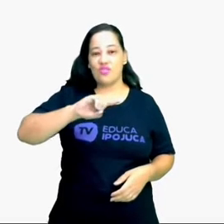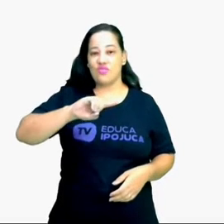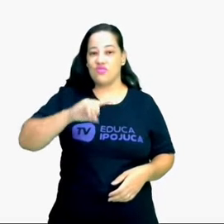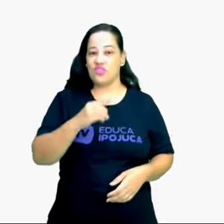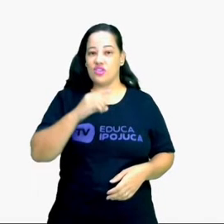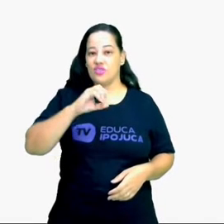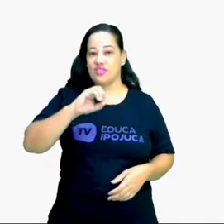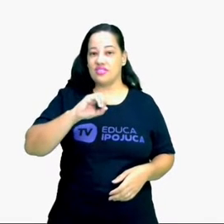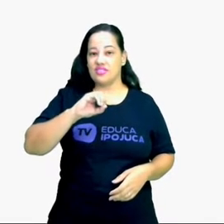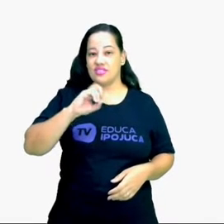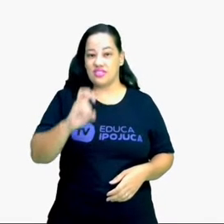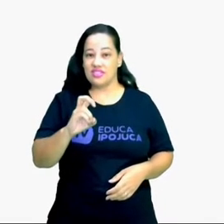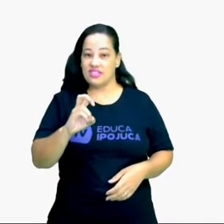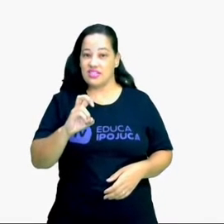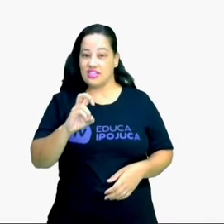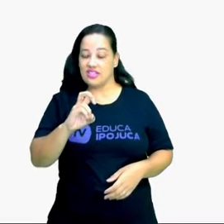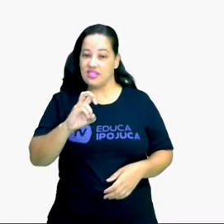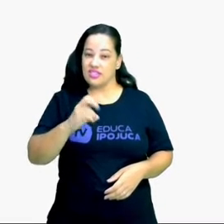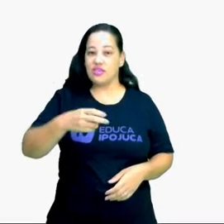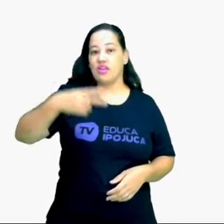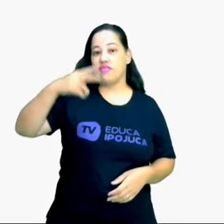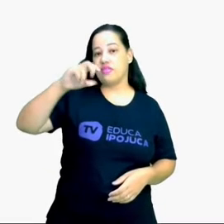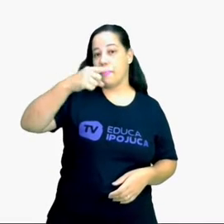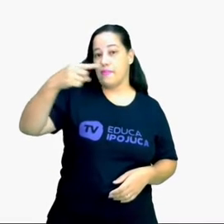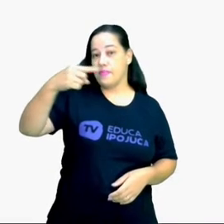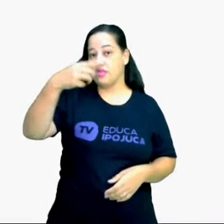0,5 elevado a menos 3.